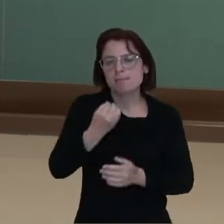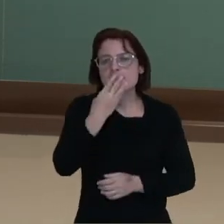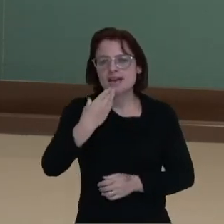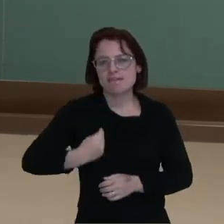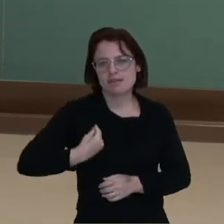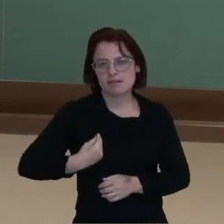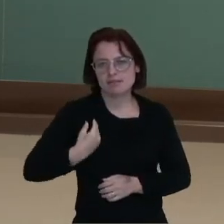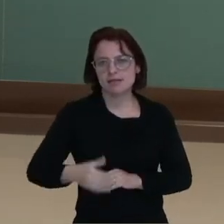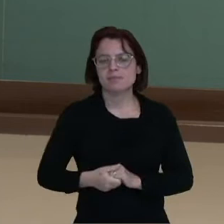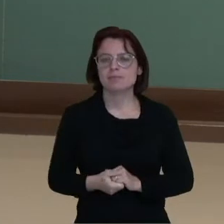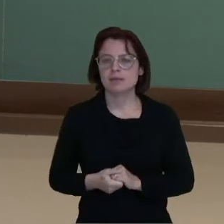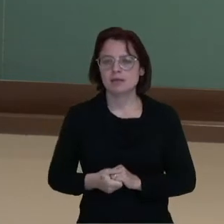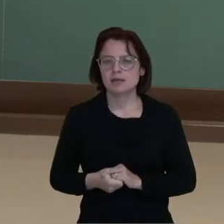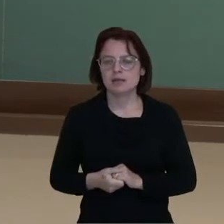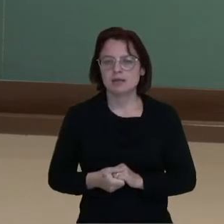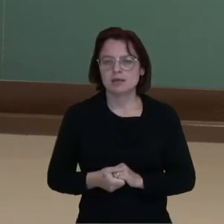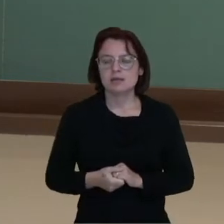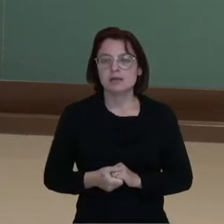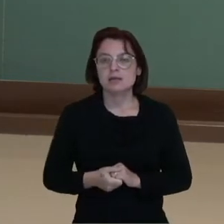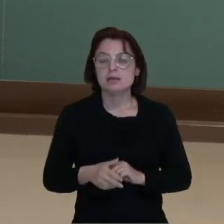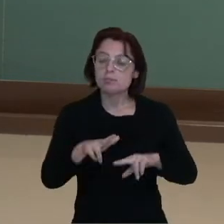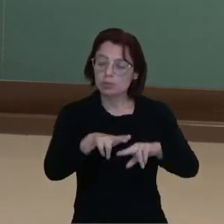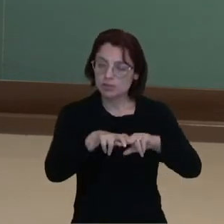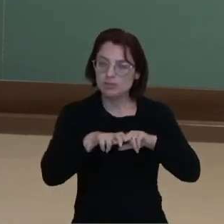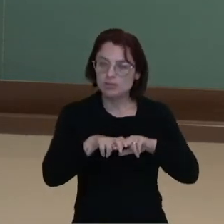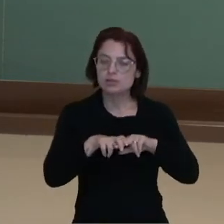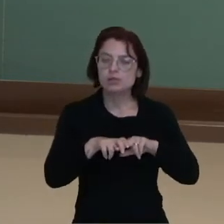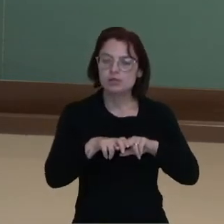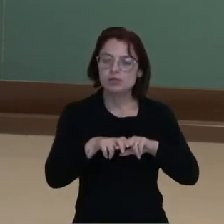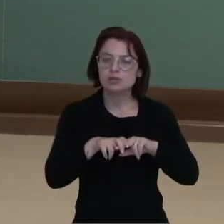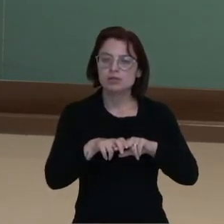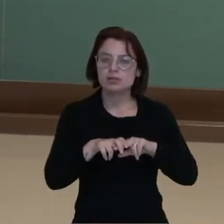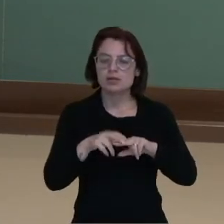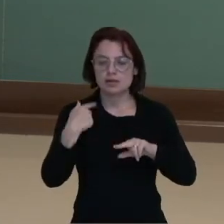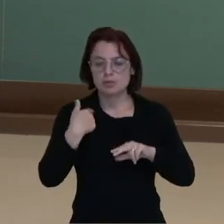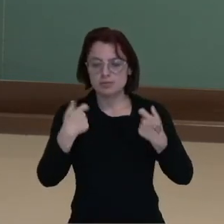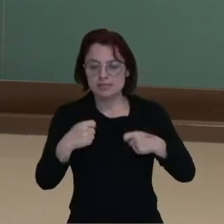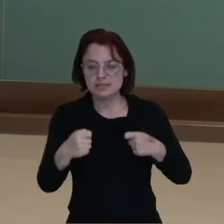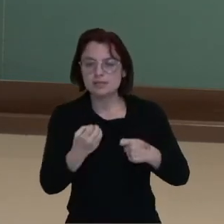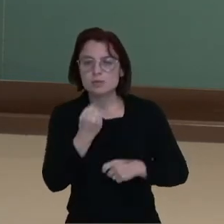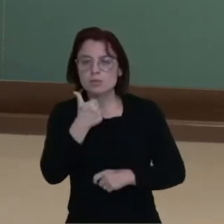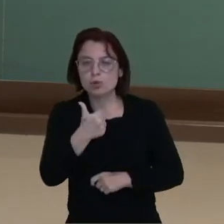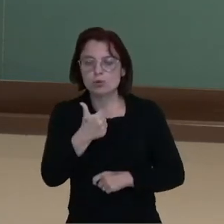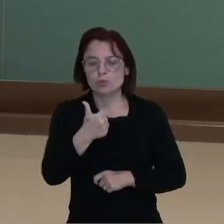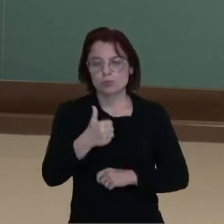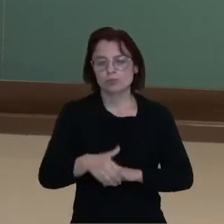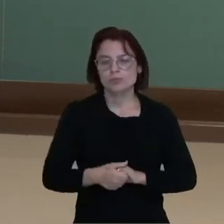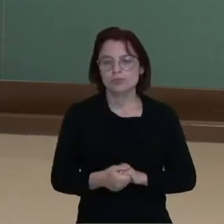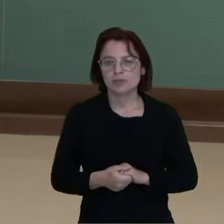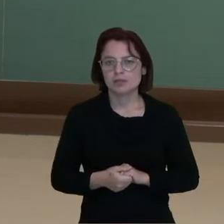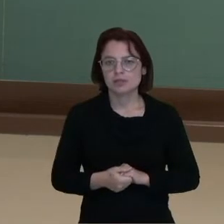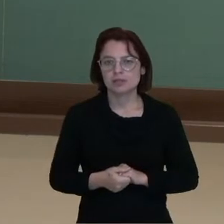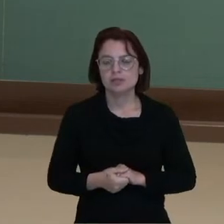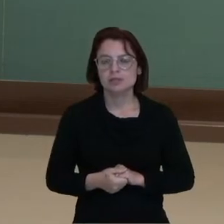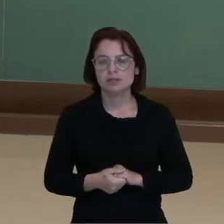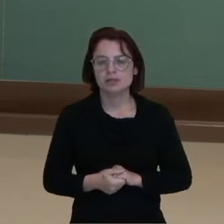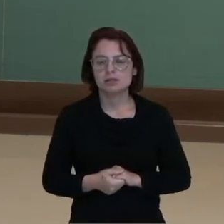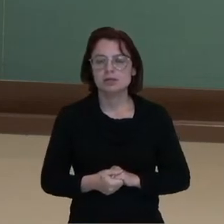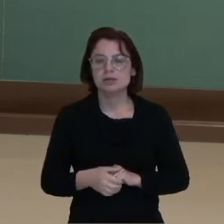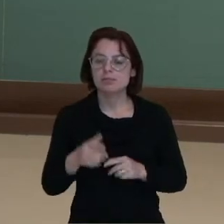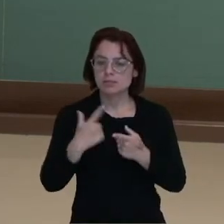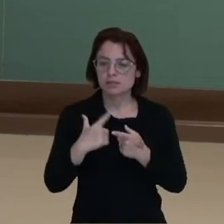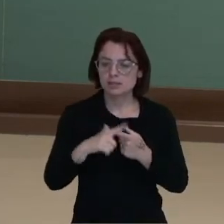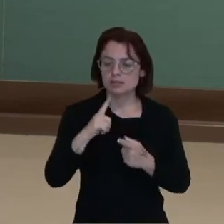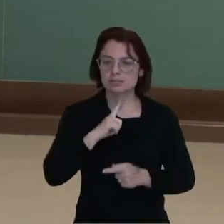viver coletivo, né? Para isso, é claro, eu tenho que ser um bom indivíduo, né? Faz parte de eu ser um bom indivíduo para que eu possa